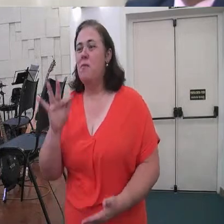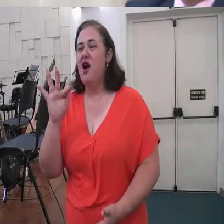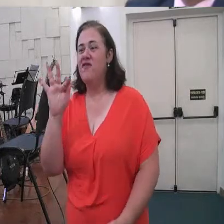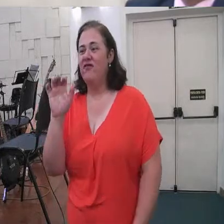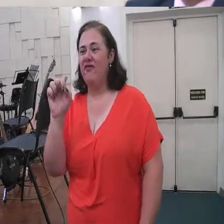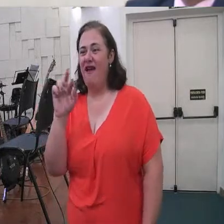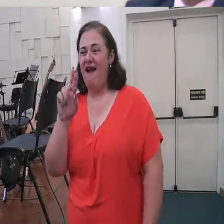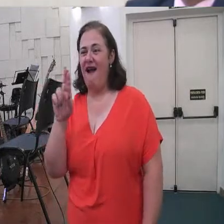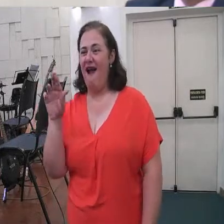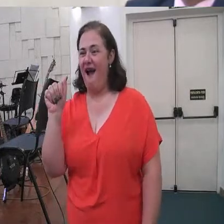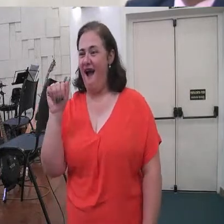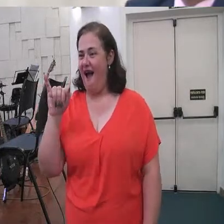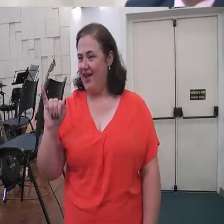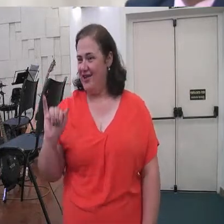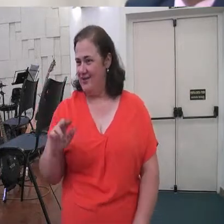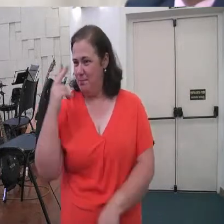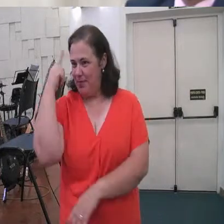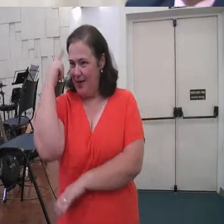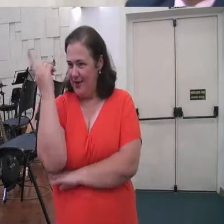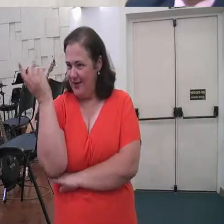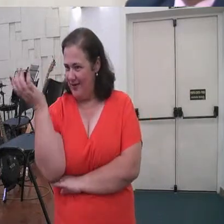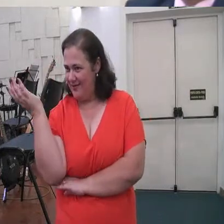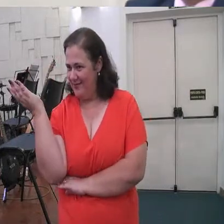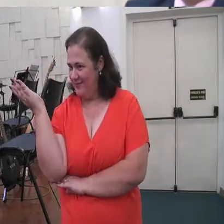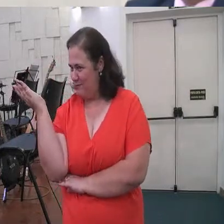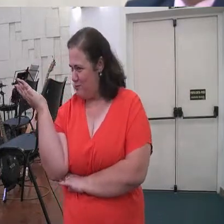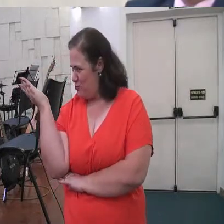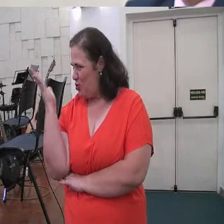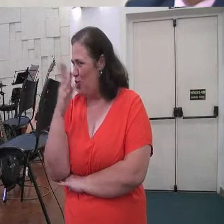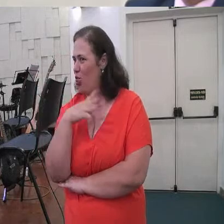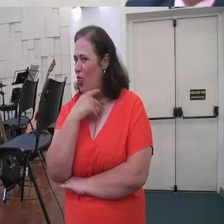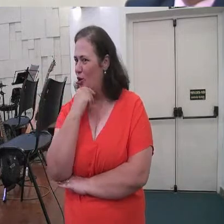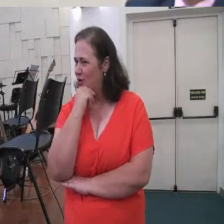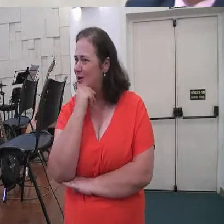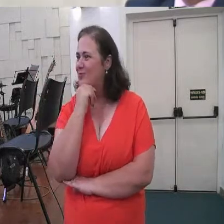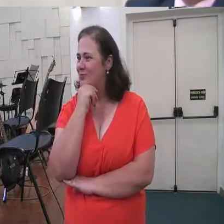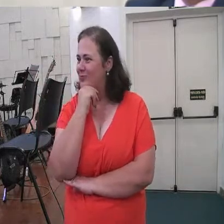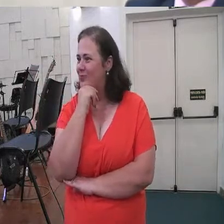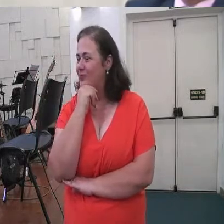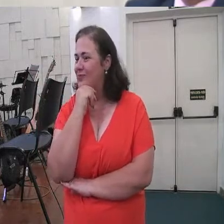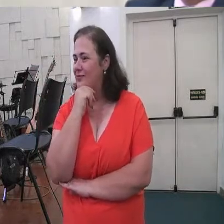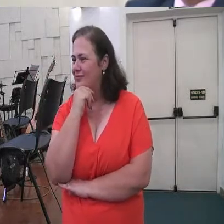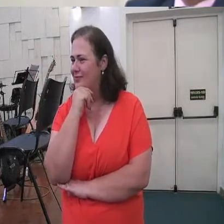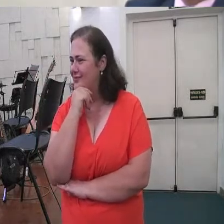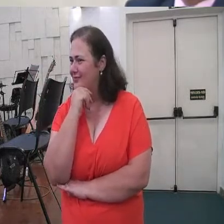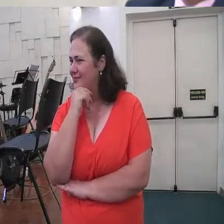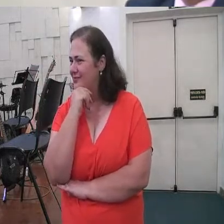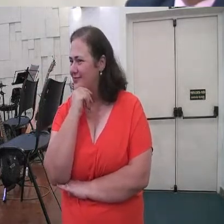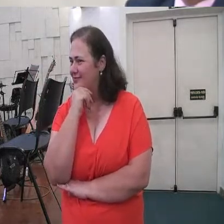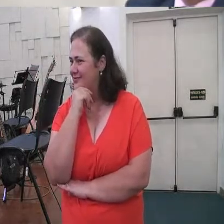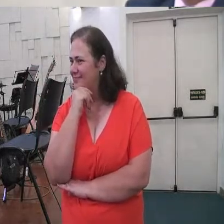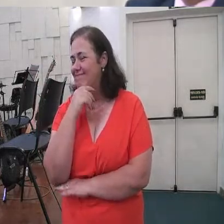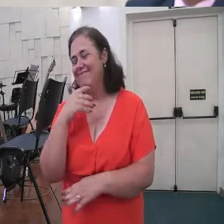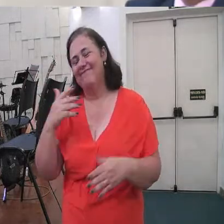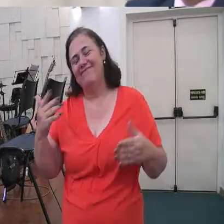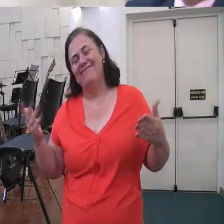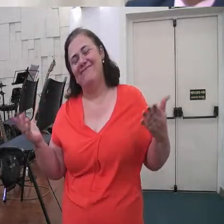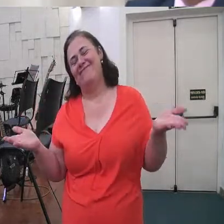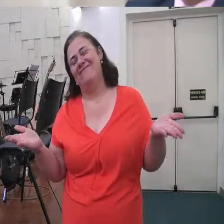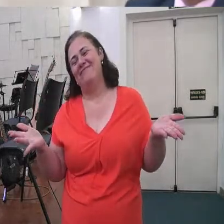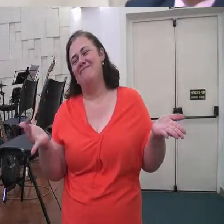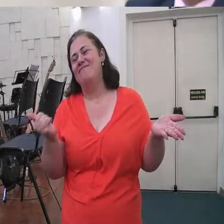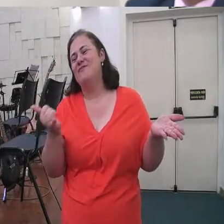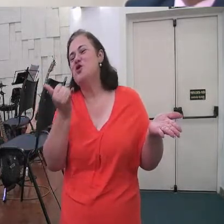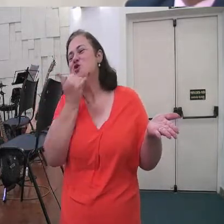recalcada, sacudida e transbordante. Mas é interessante que nós observamos, e o que